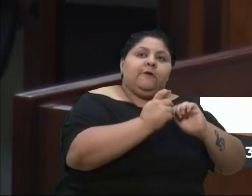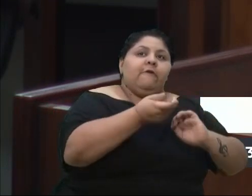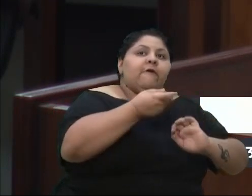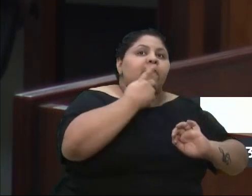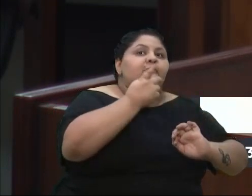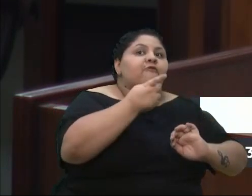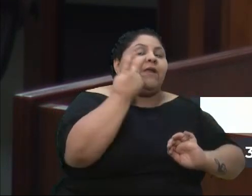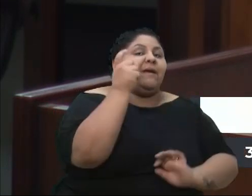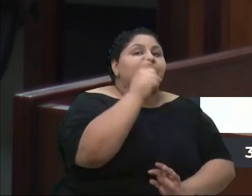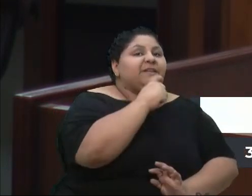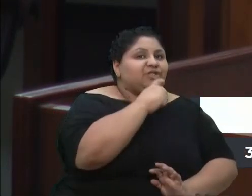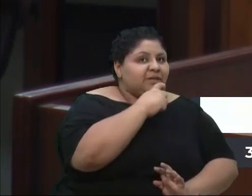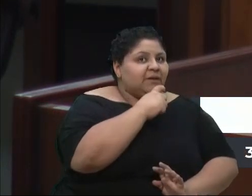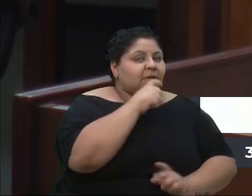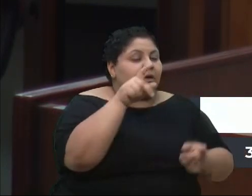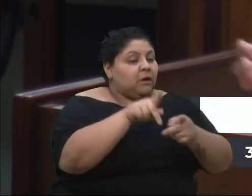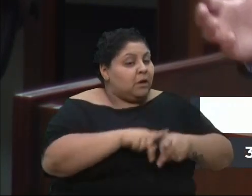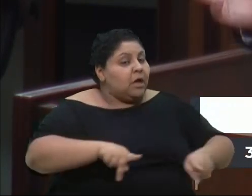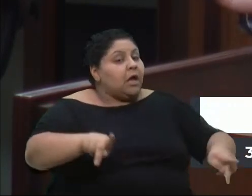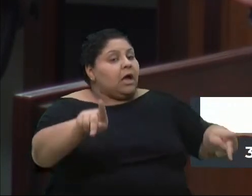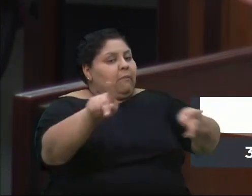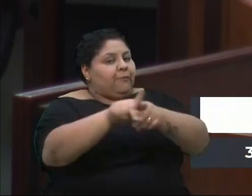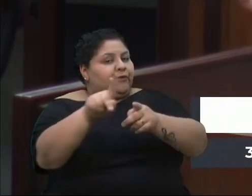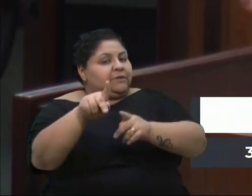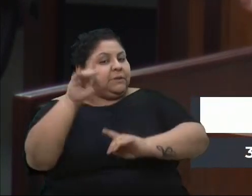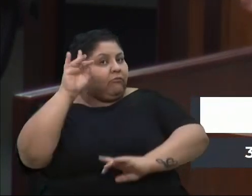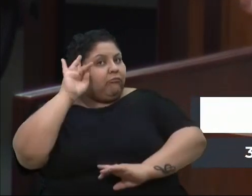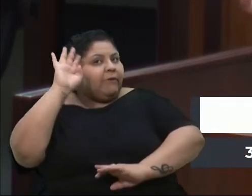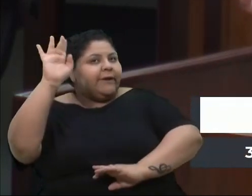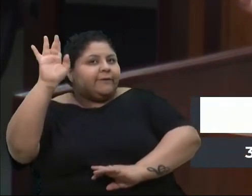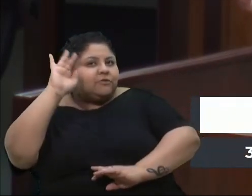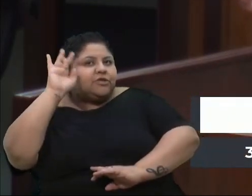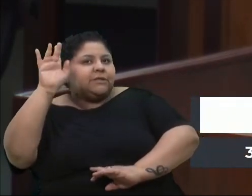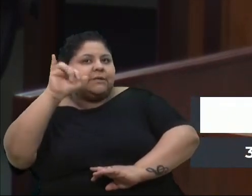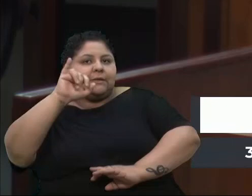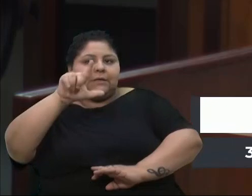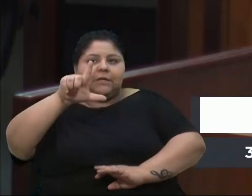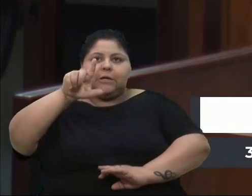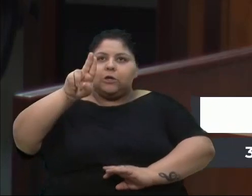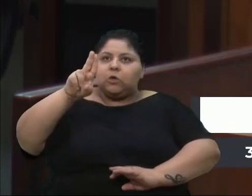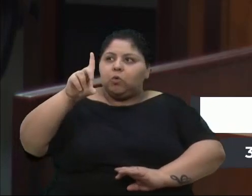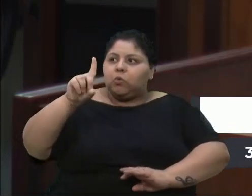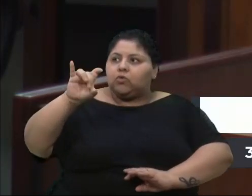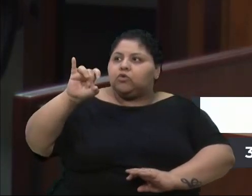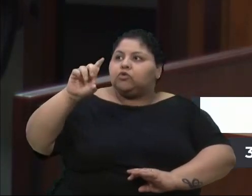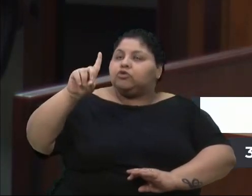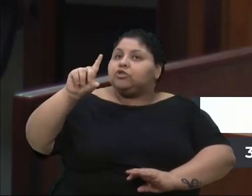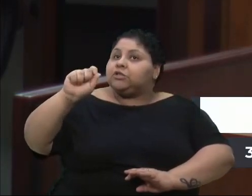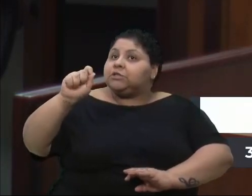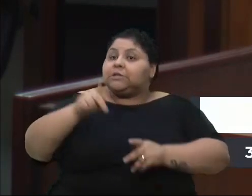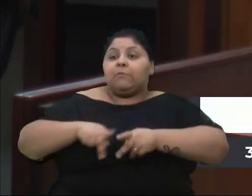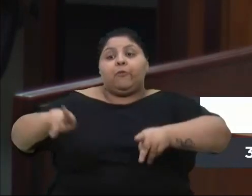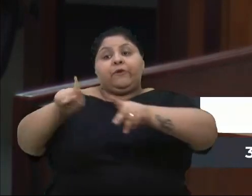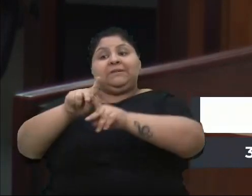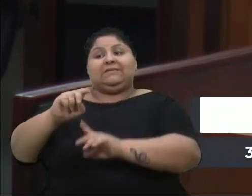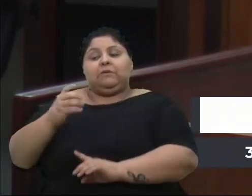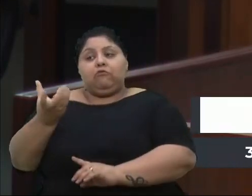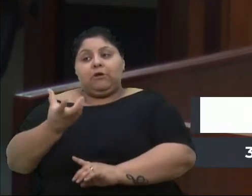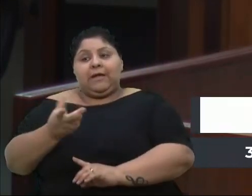a população está sendo dilubriada. E a população quer um governo sério.